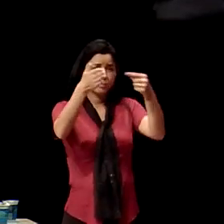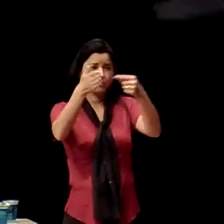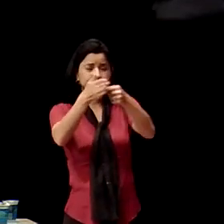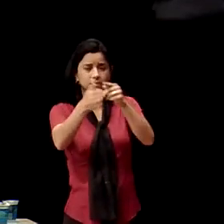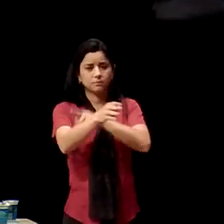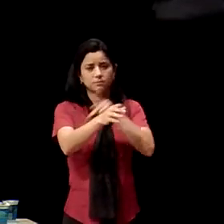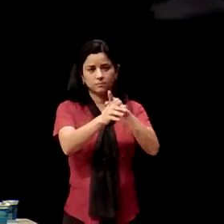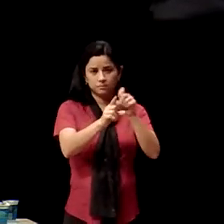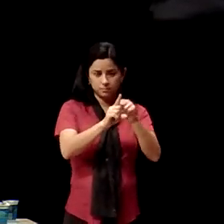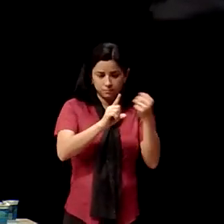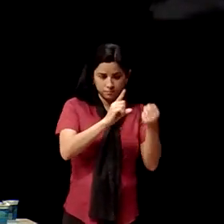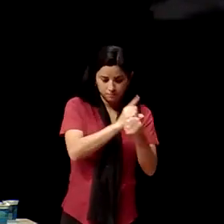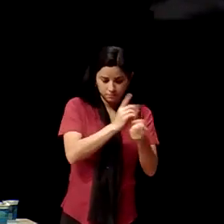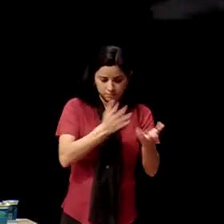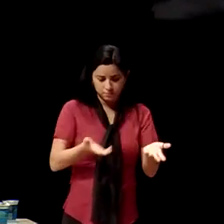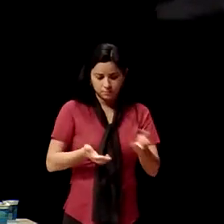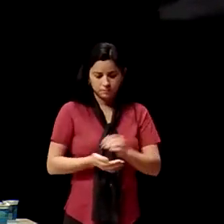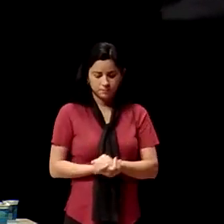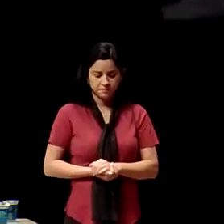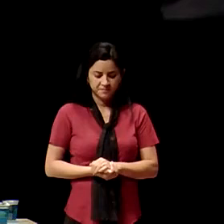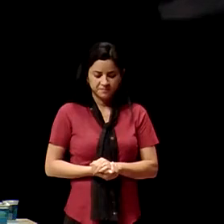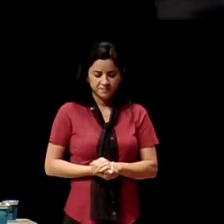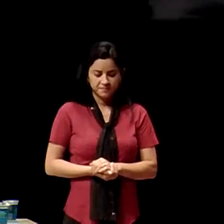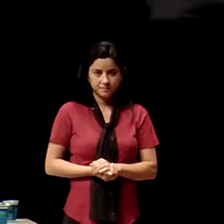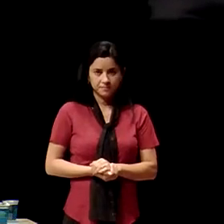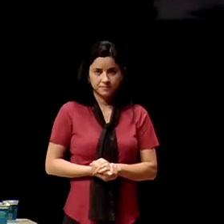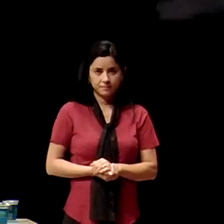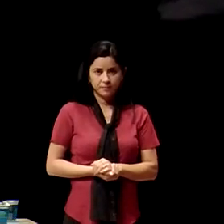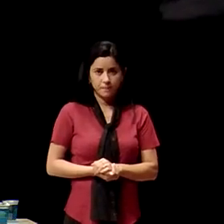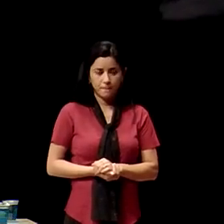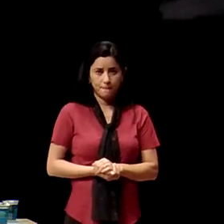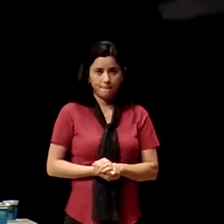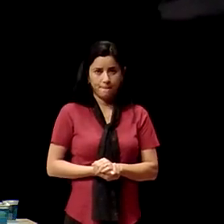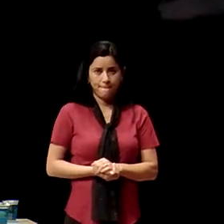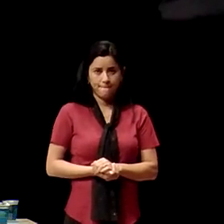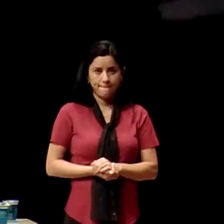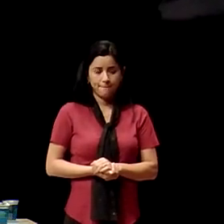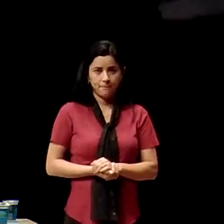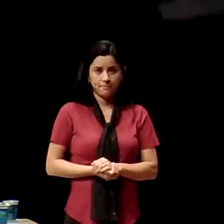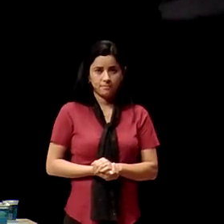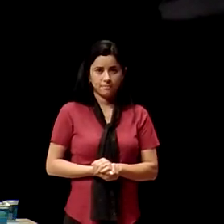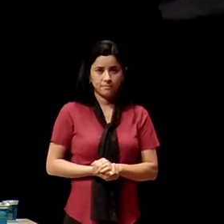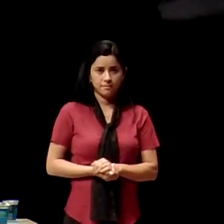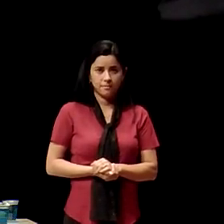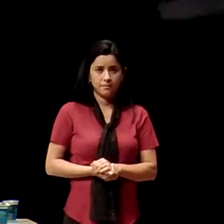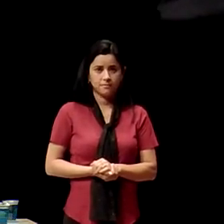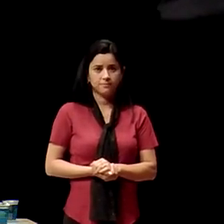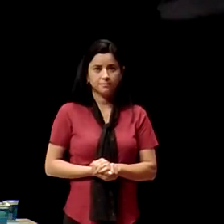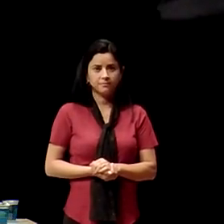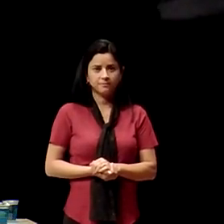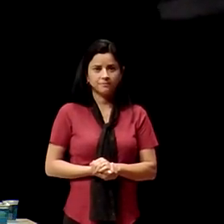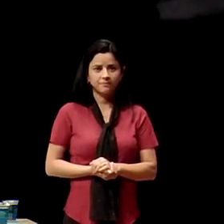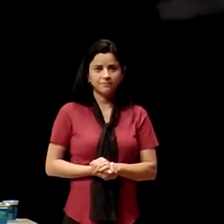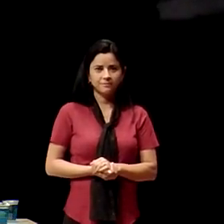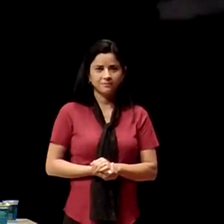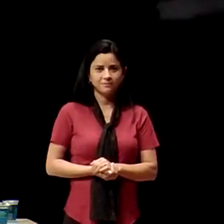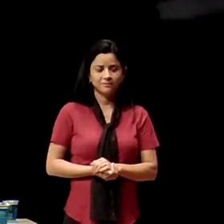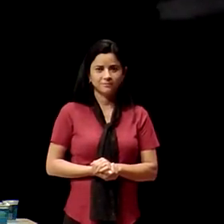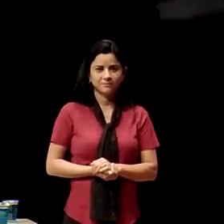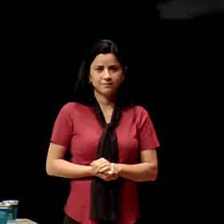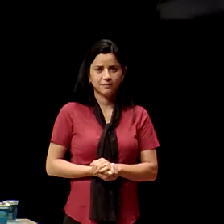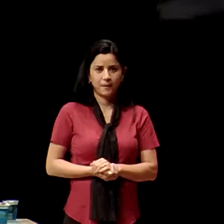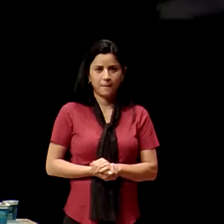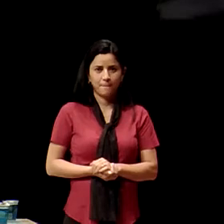social. As far we understand social pedagogy in terms of the expertise that